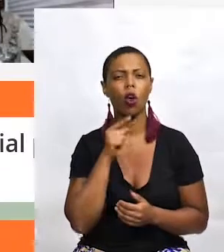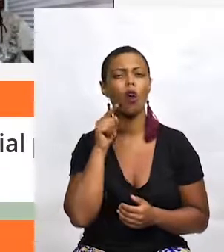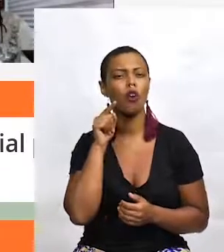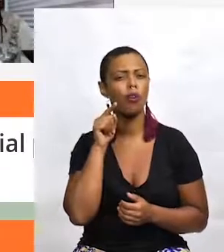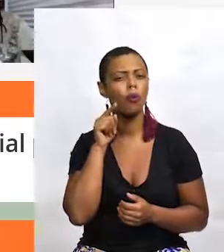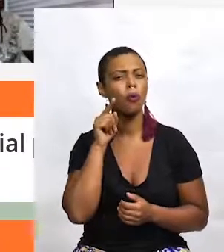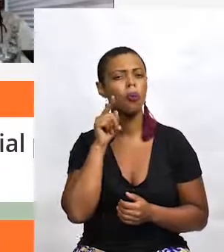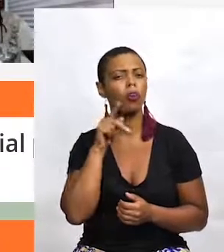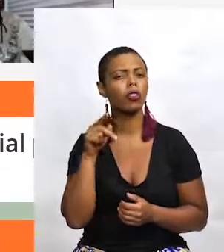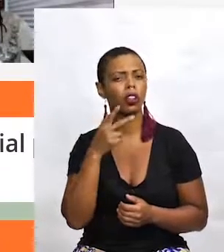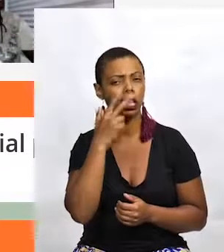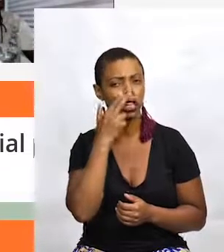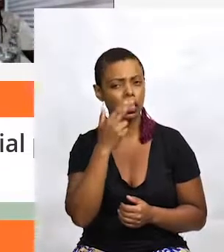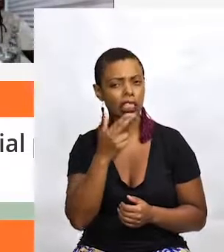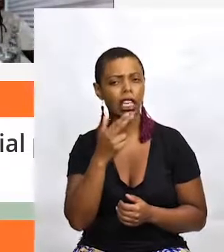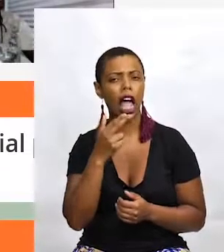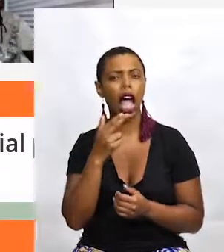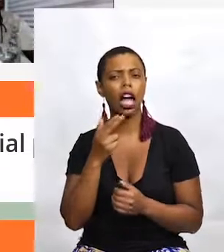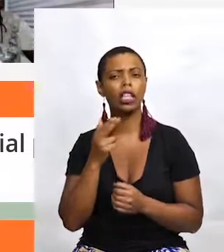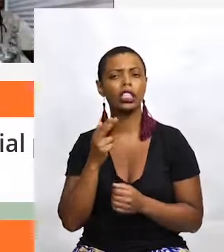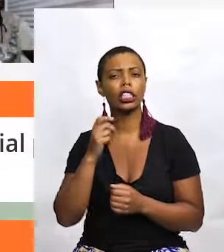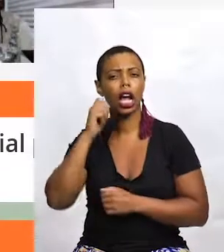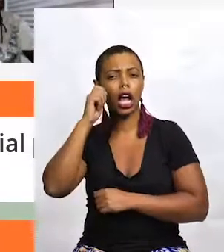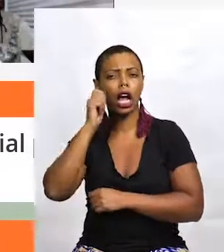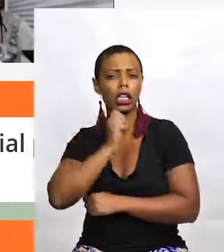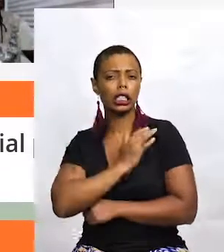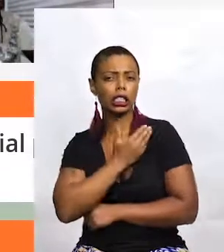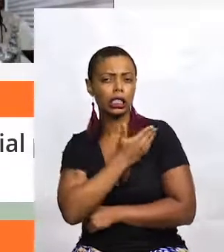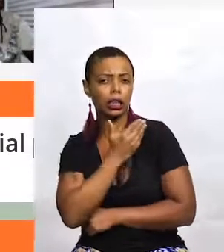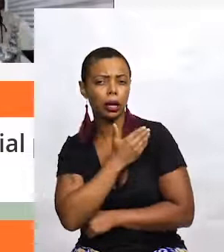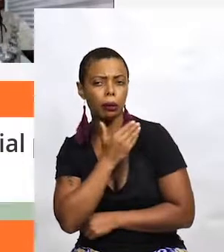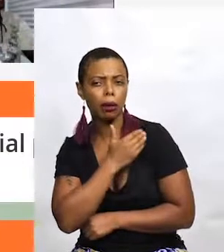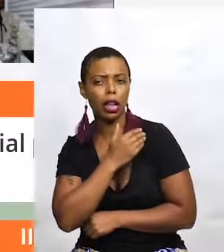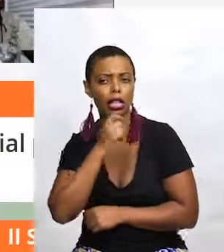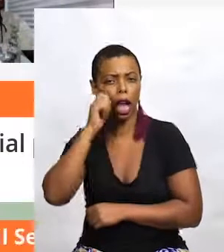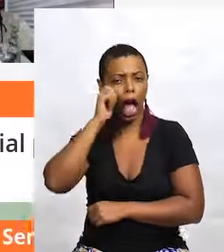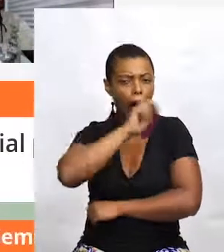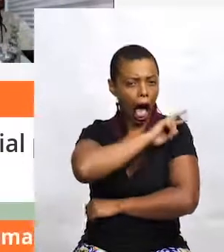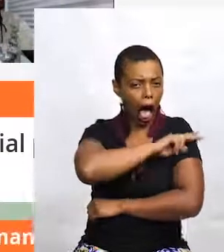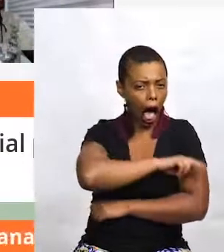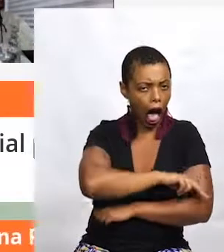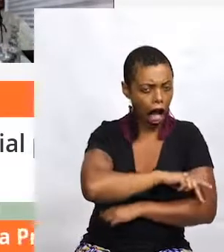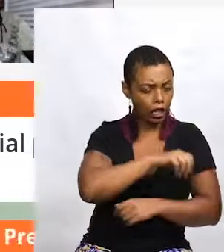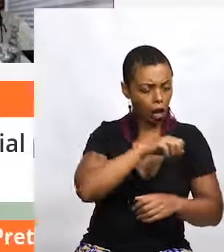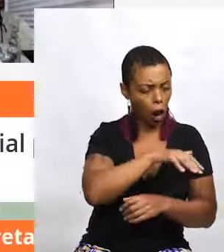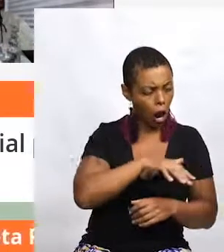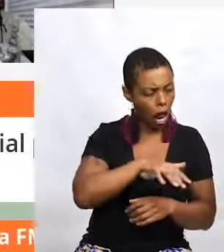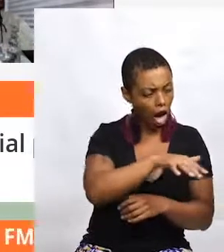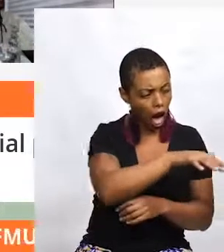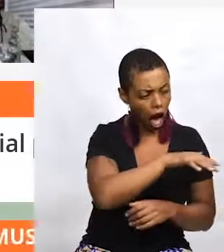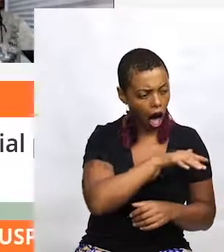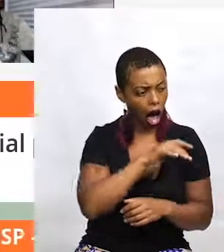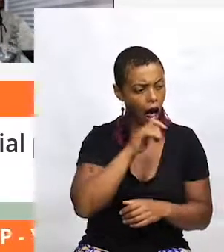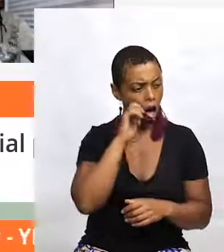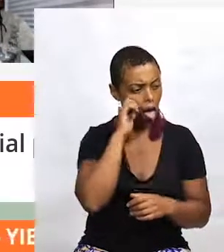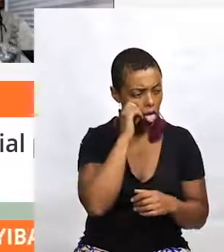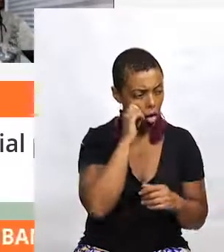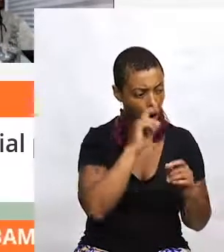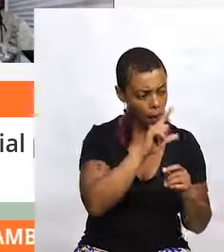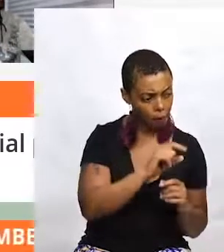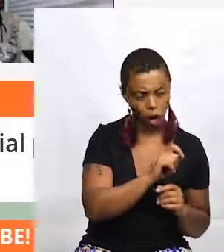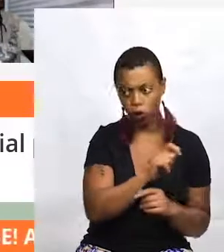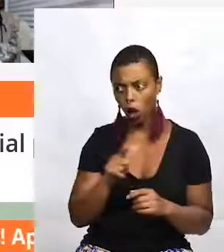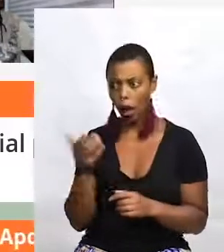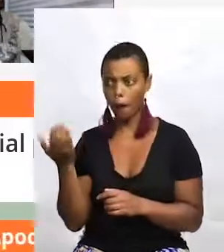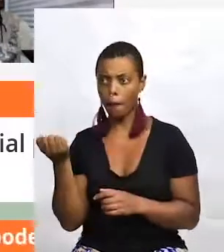discriminação racial pelos idosos em relação aos negros? Ou seja, dentro da comunidade preta, os idosos sofrem menos discriminação racial em relação